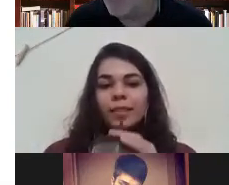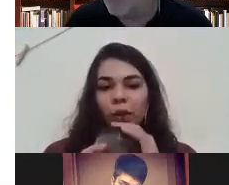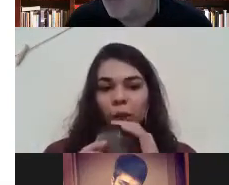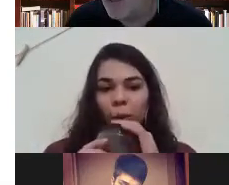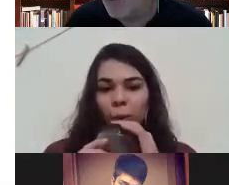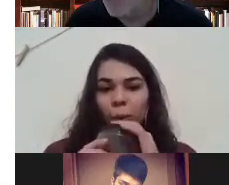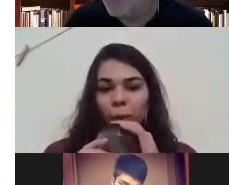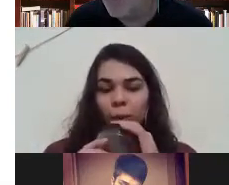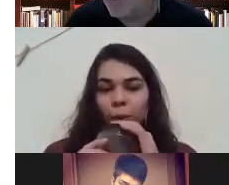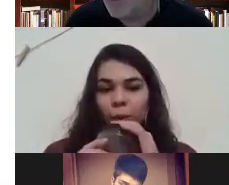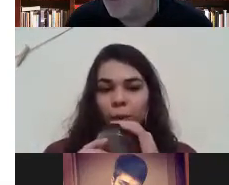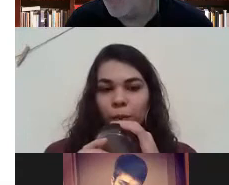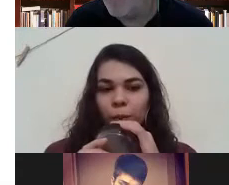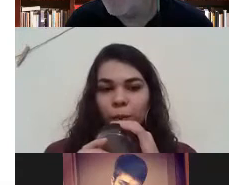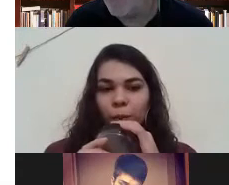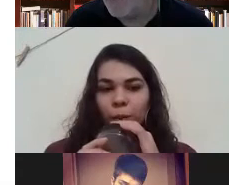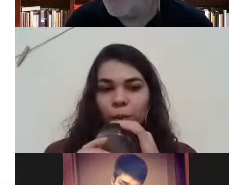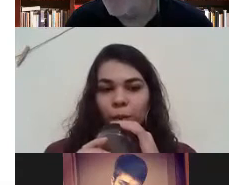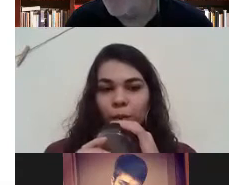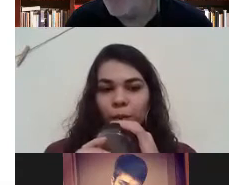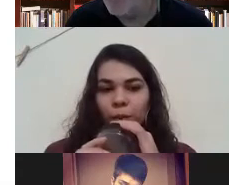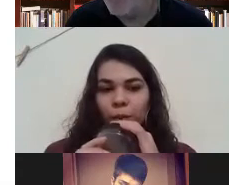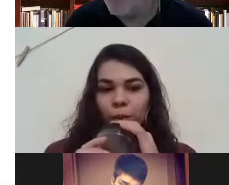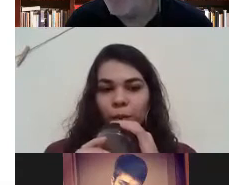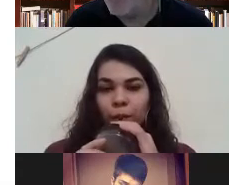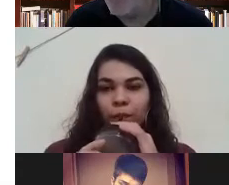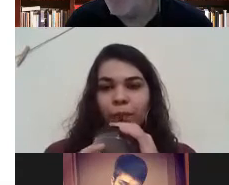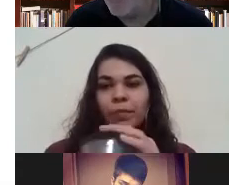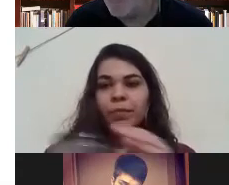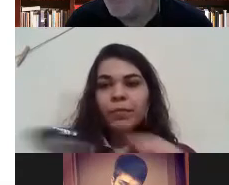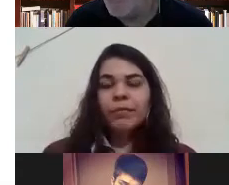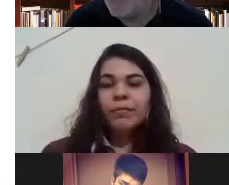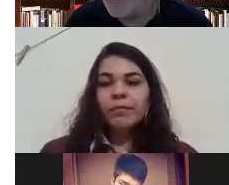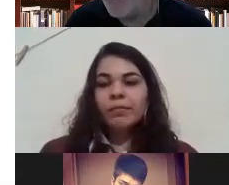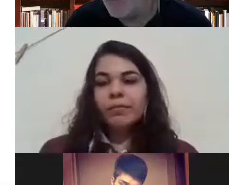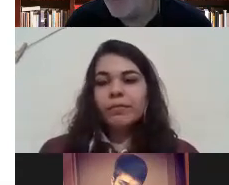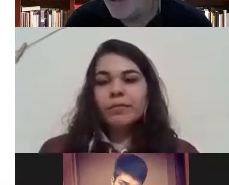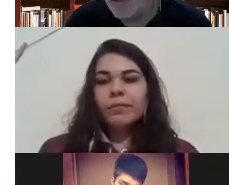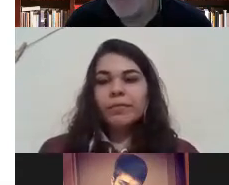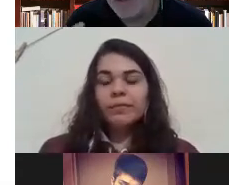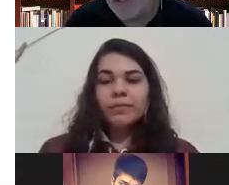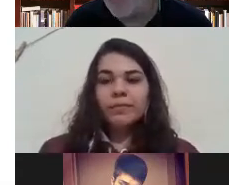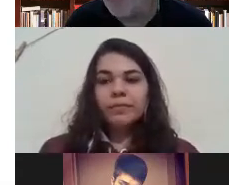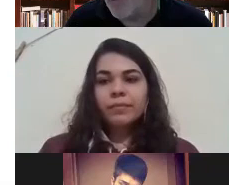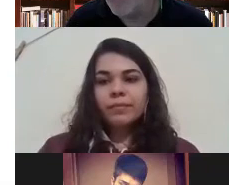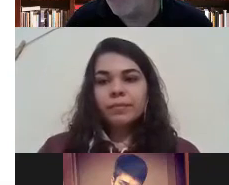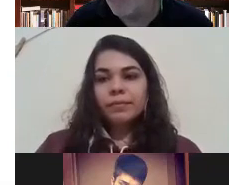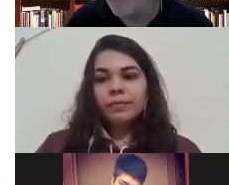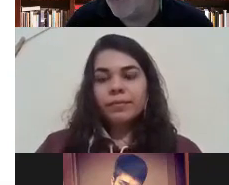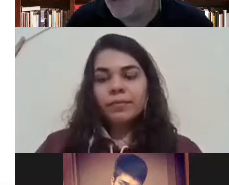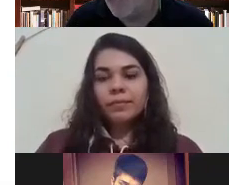é um aço que é basicamente uma mistura de estrutura ferrítica e austenítica. E aí ele